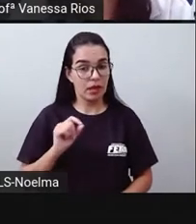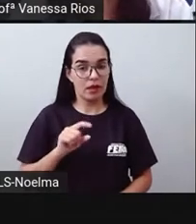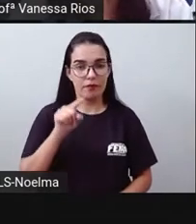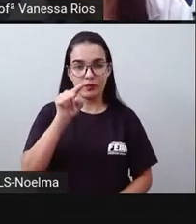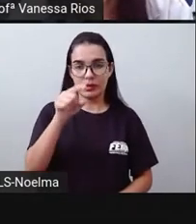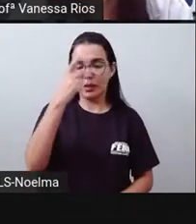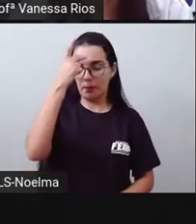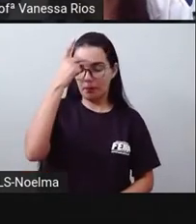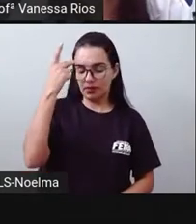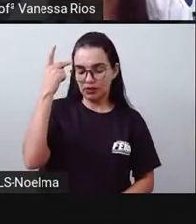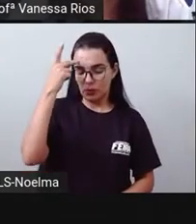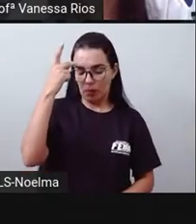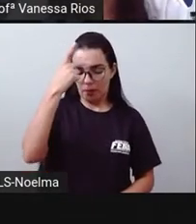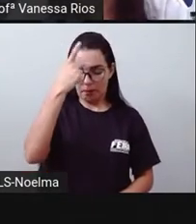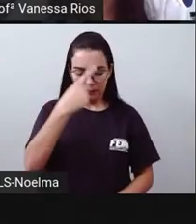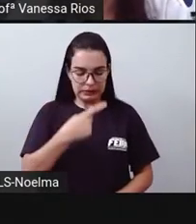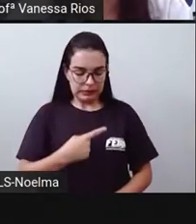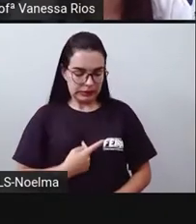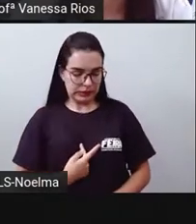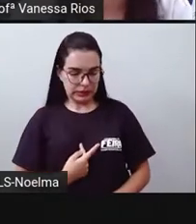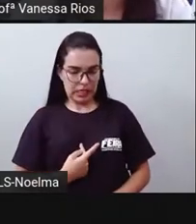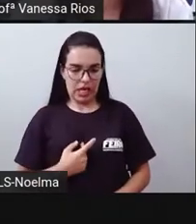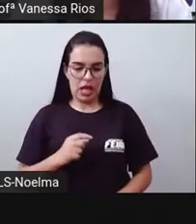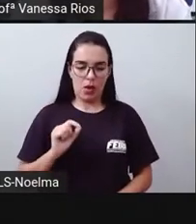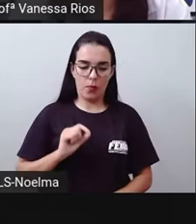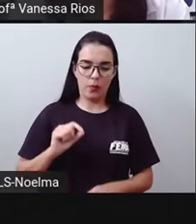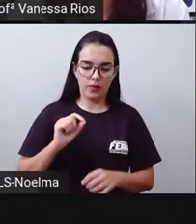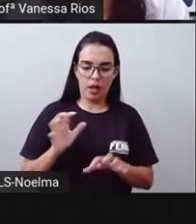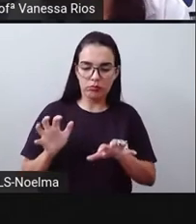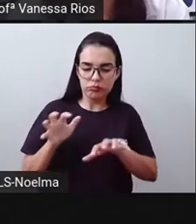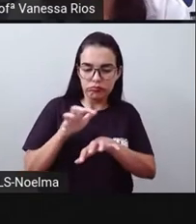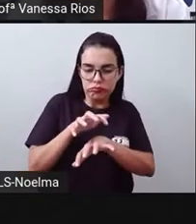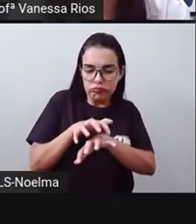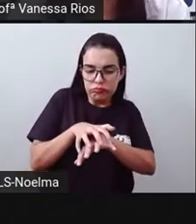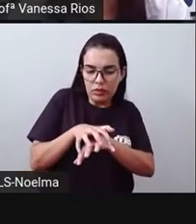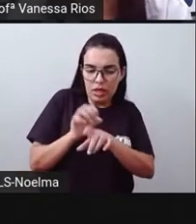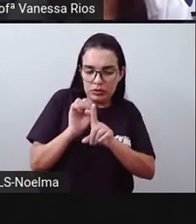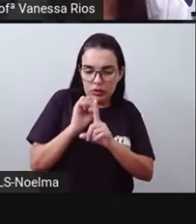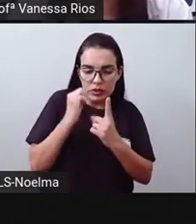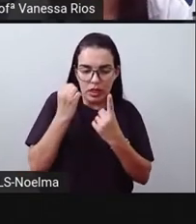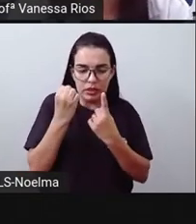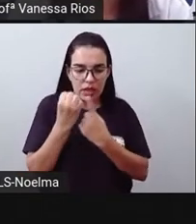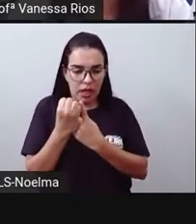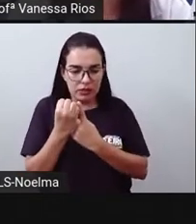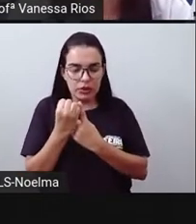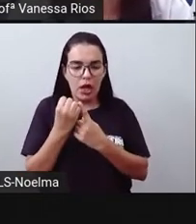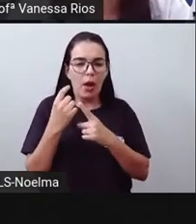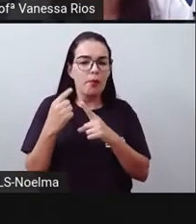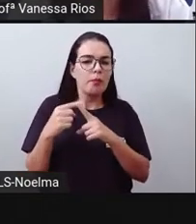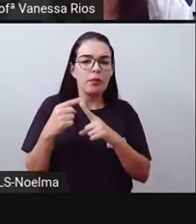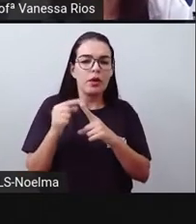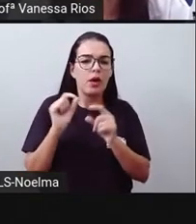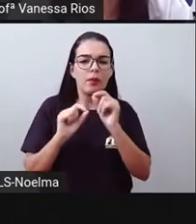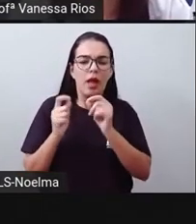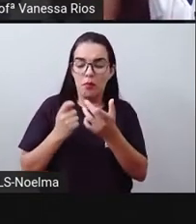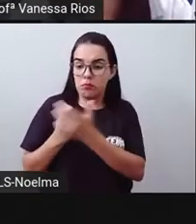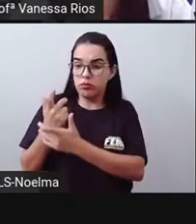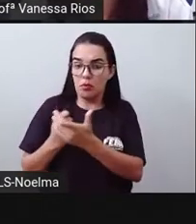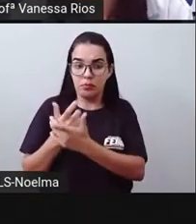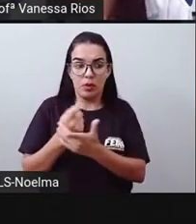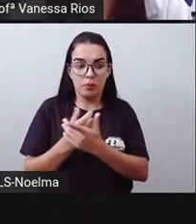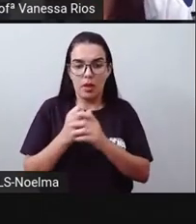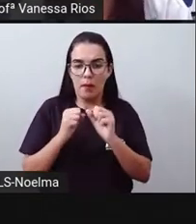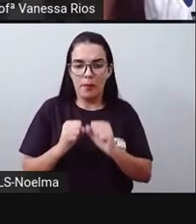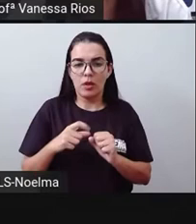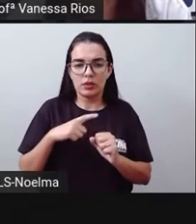enquanto pessoa, enquanto indivíduo, não é inserido aí no meio social? E por que o consumismo também pode nos